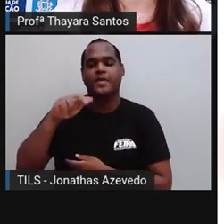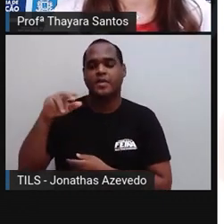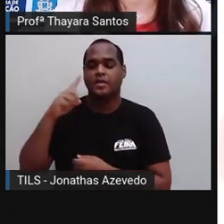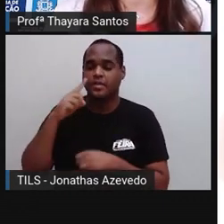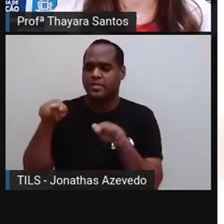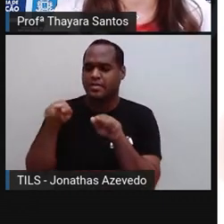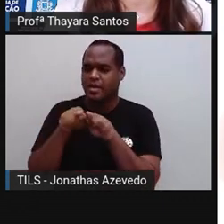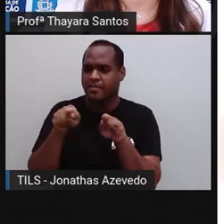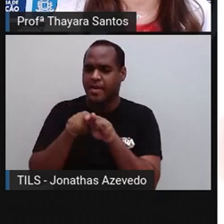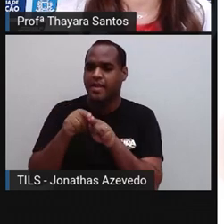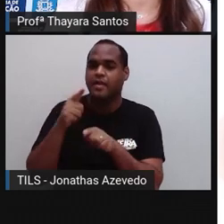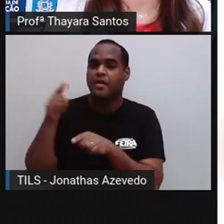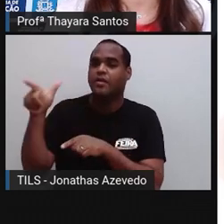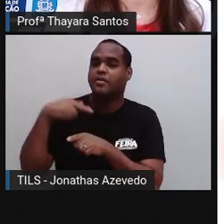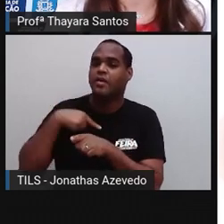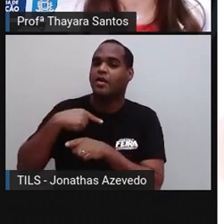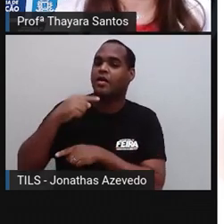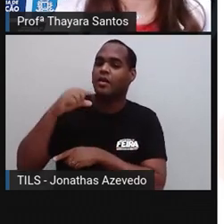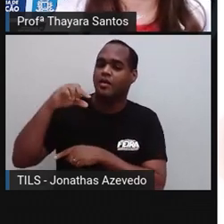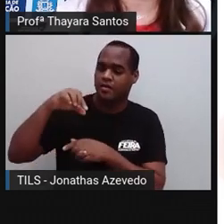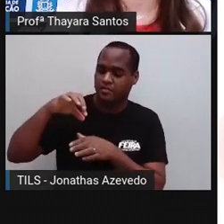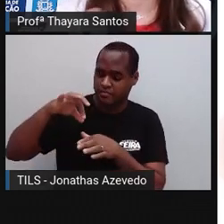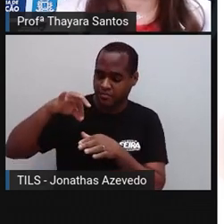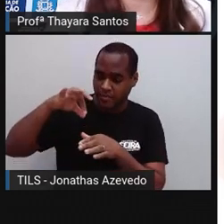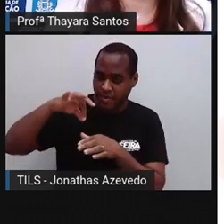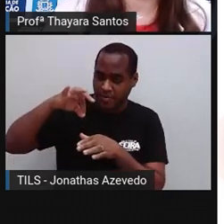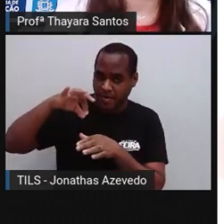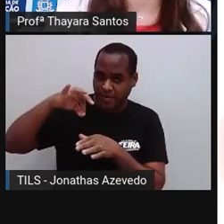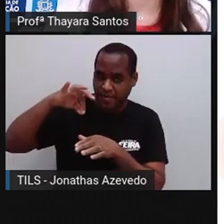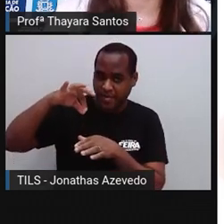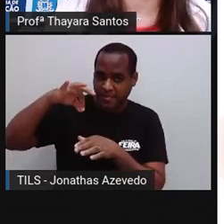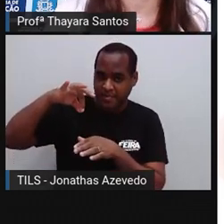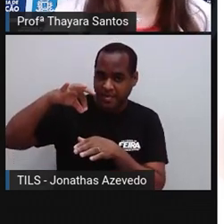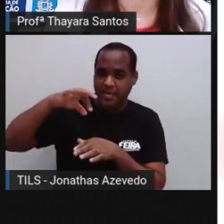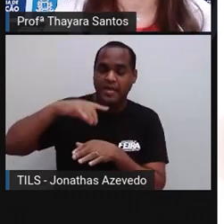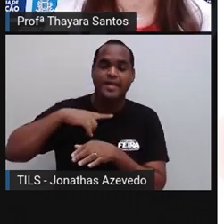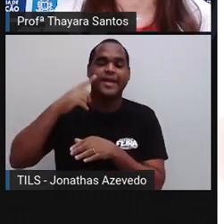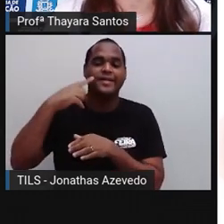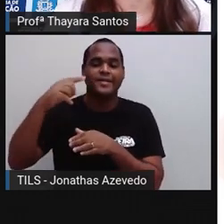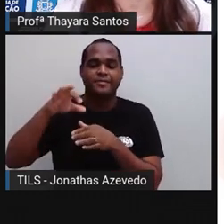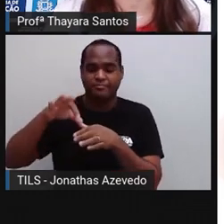dos xaropes que a gente toma também para tosse, eles podem